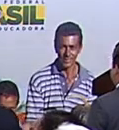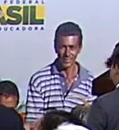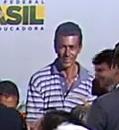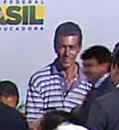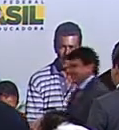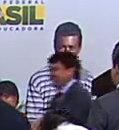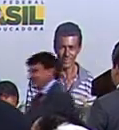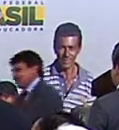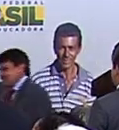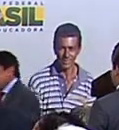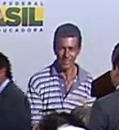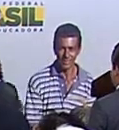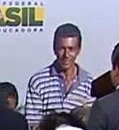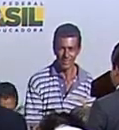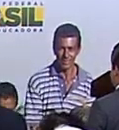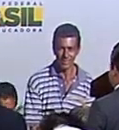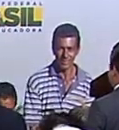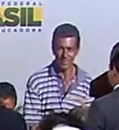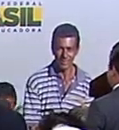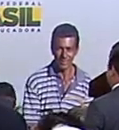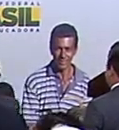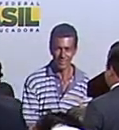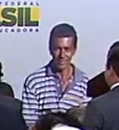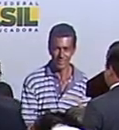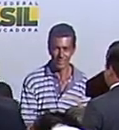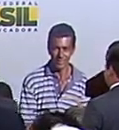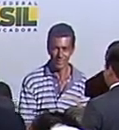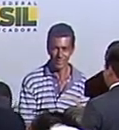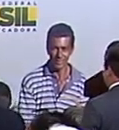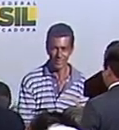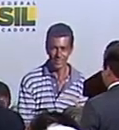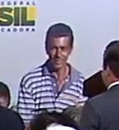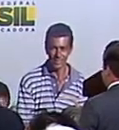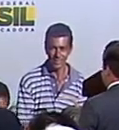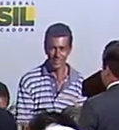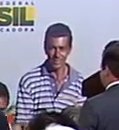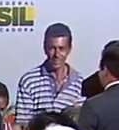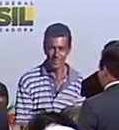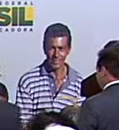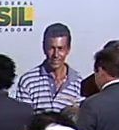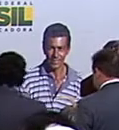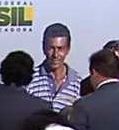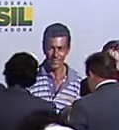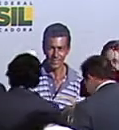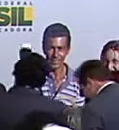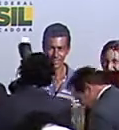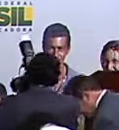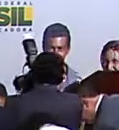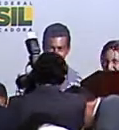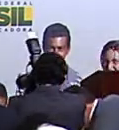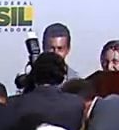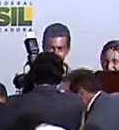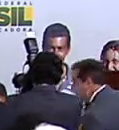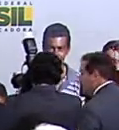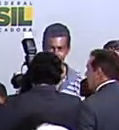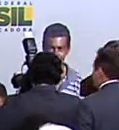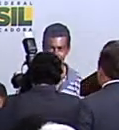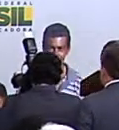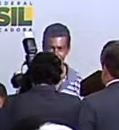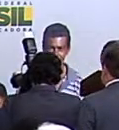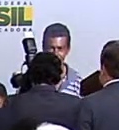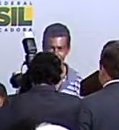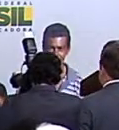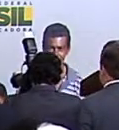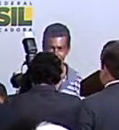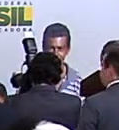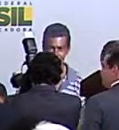A expectativa é de que durante essa cerimônia sejam anunciados os créditos para o plano com um aumento de 20%.